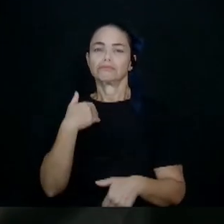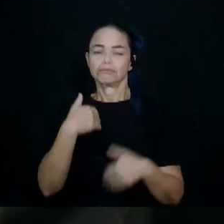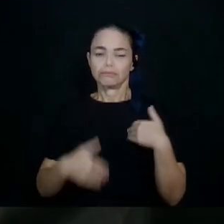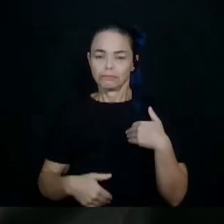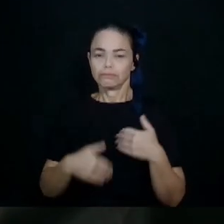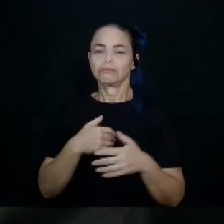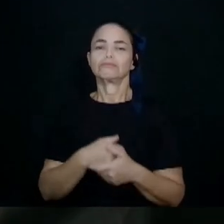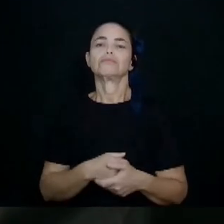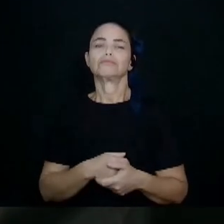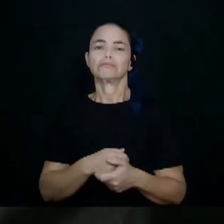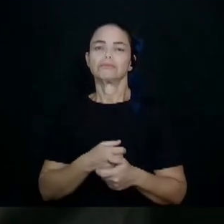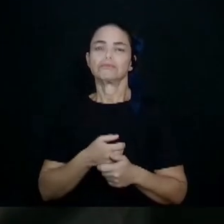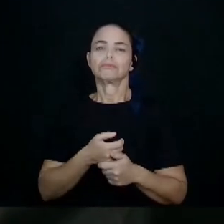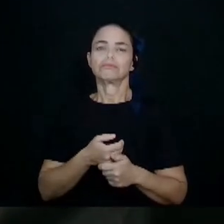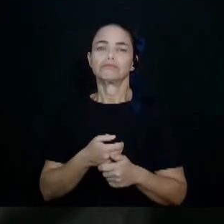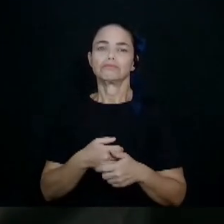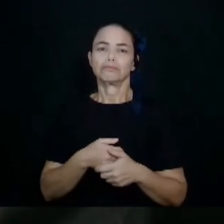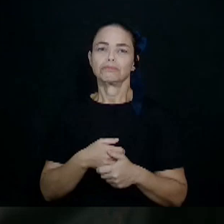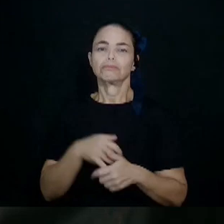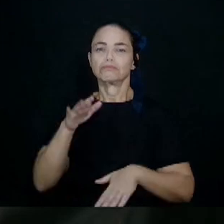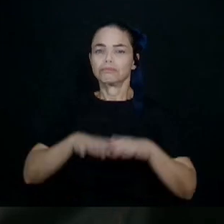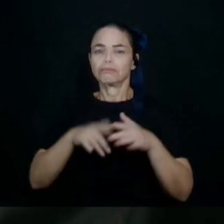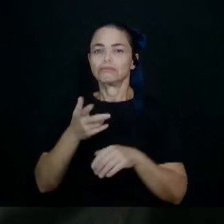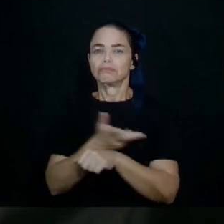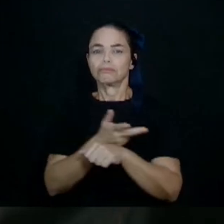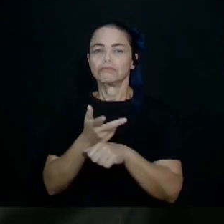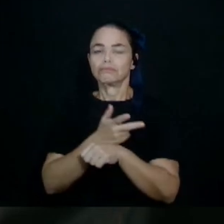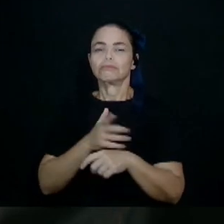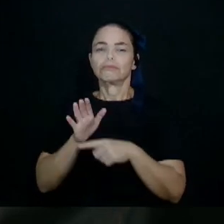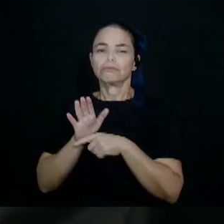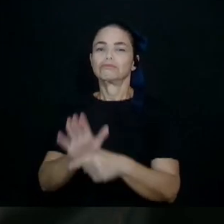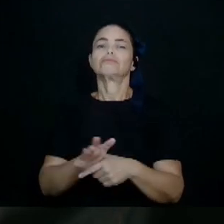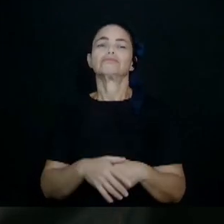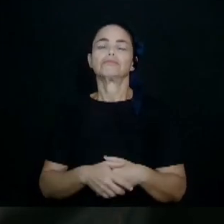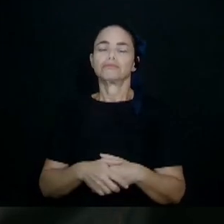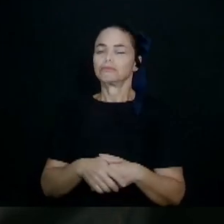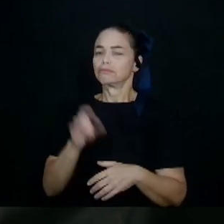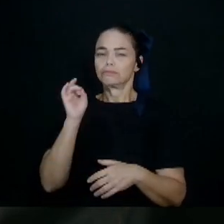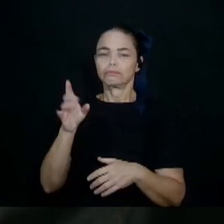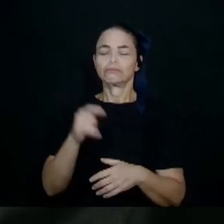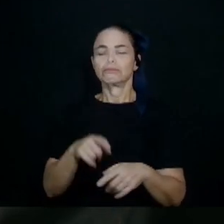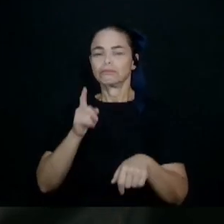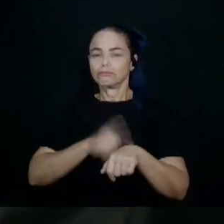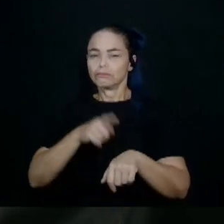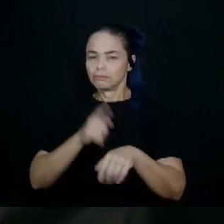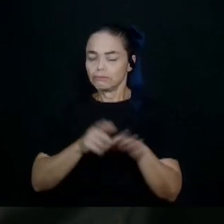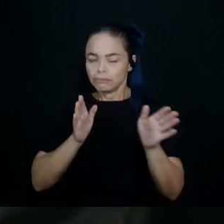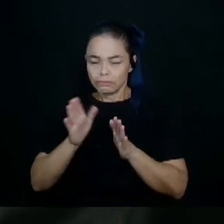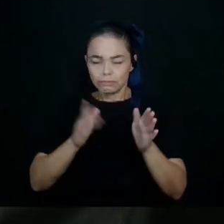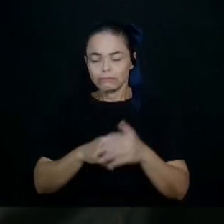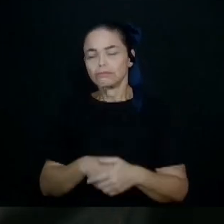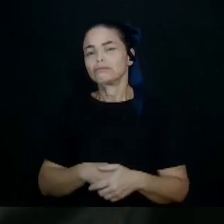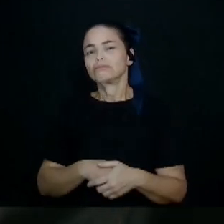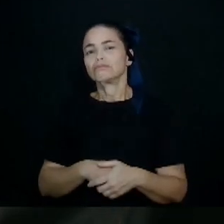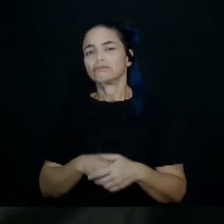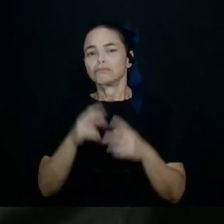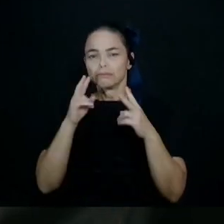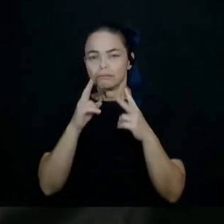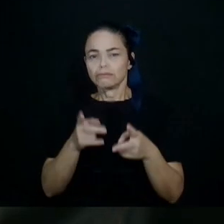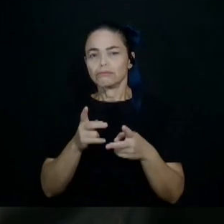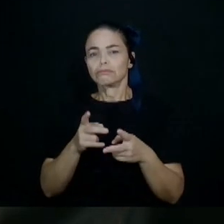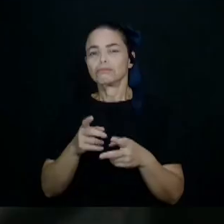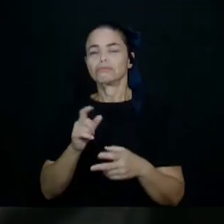Uhum. E às vezes buscar ajuda não só no momento em que você vê que saiu,